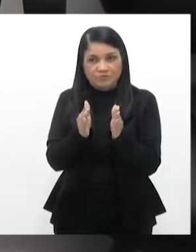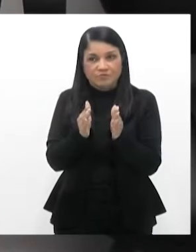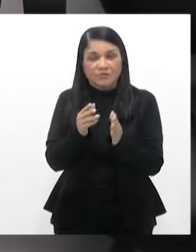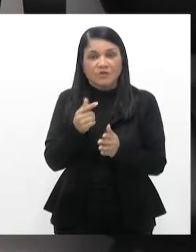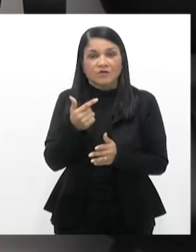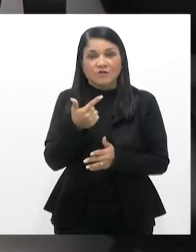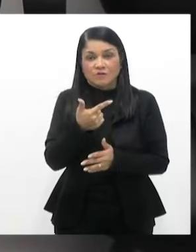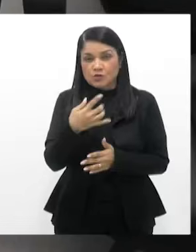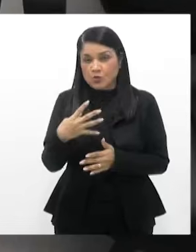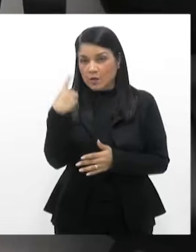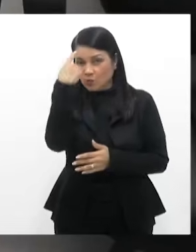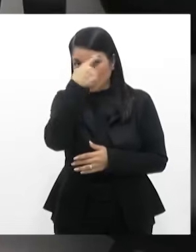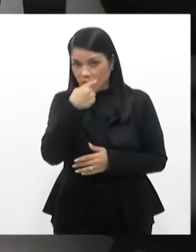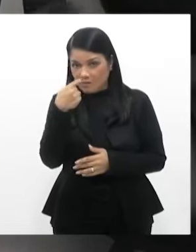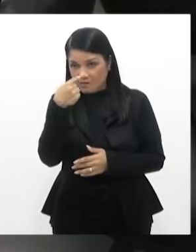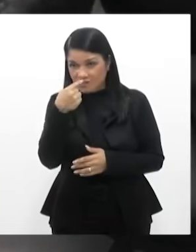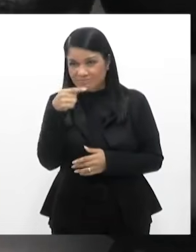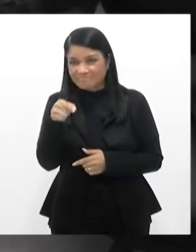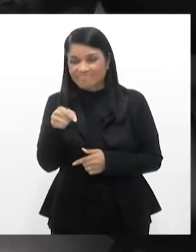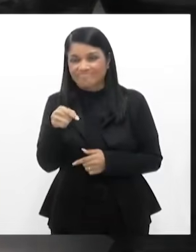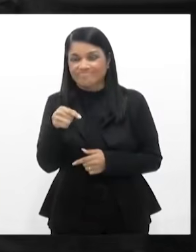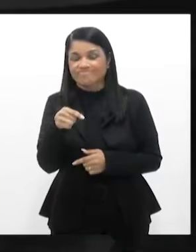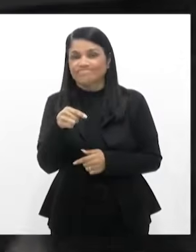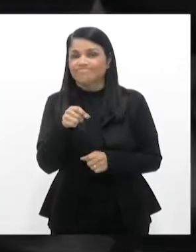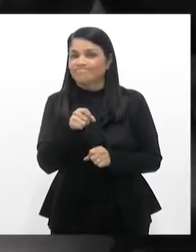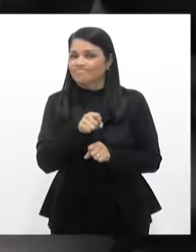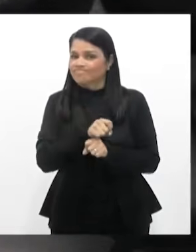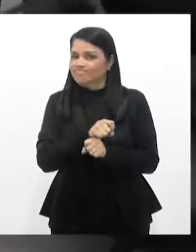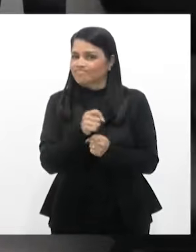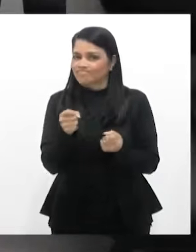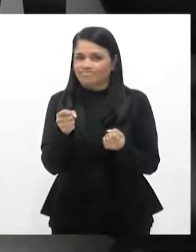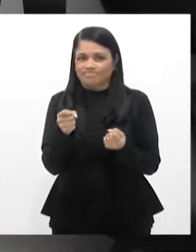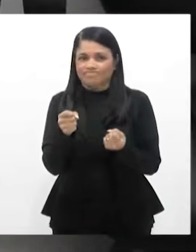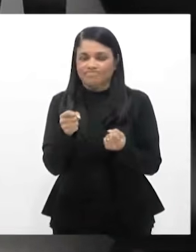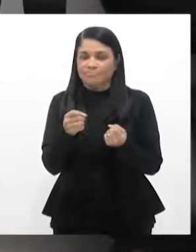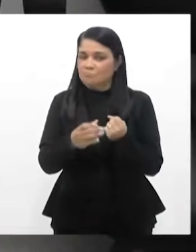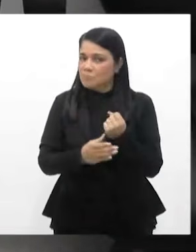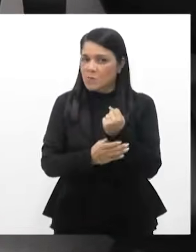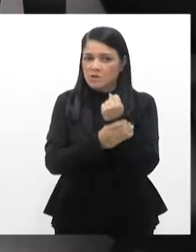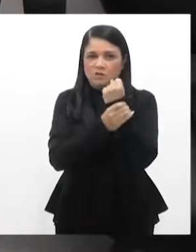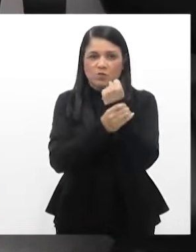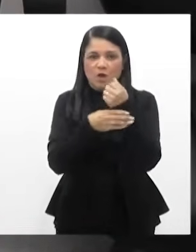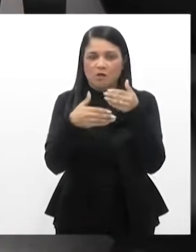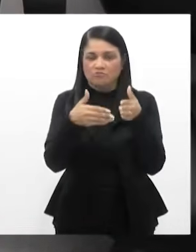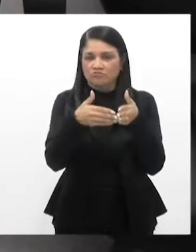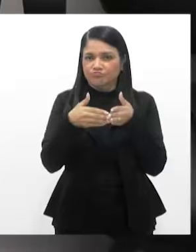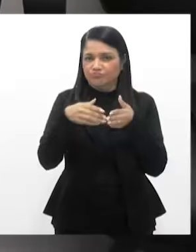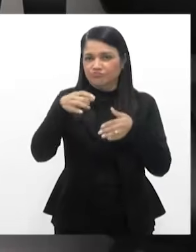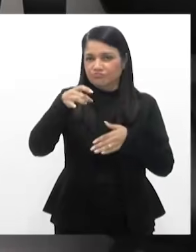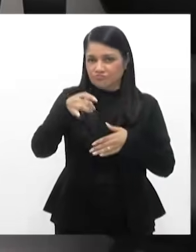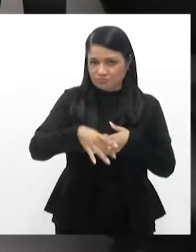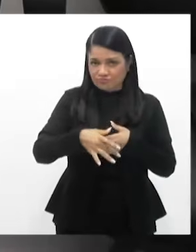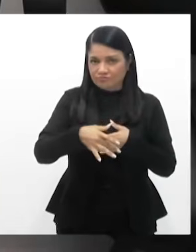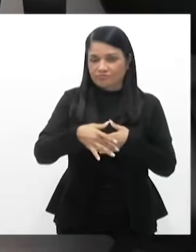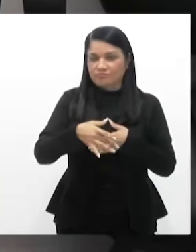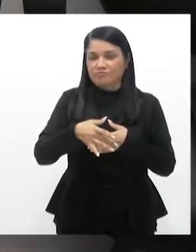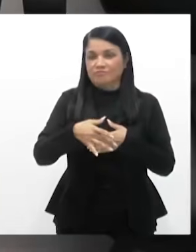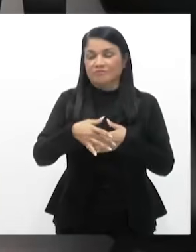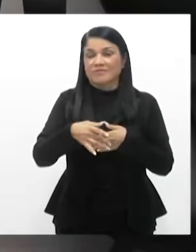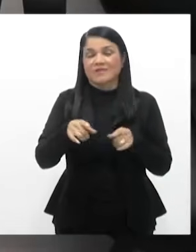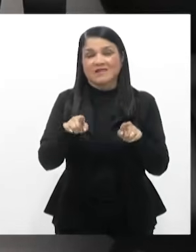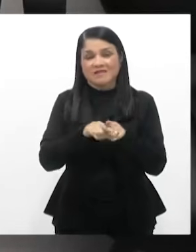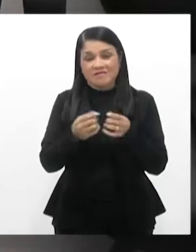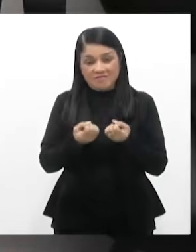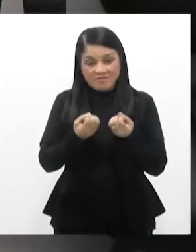24 horas me parece insuficiente para assegurar o afastamento real, efetivo e para dar